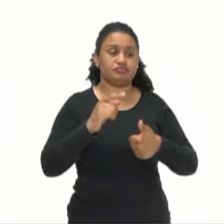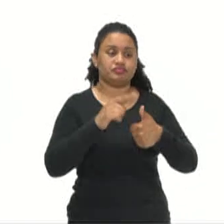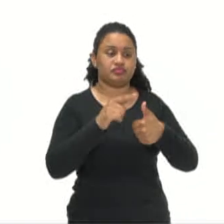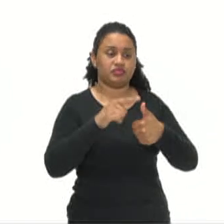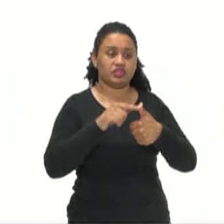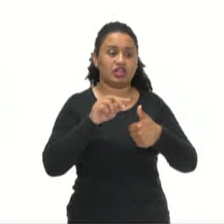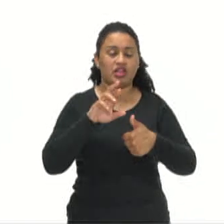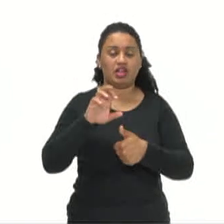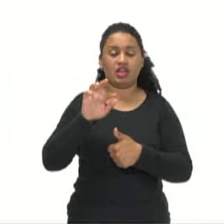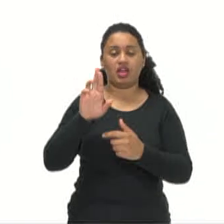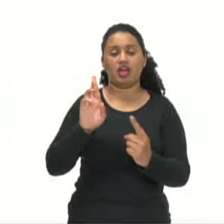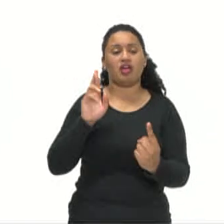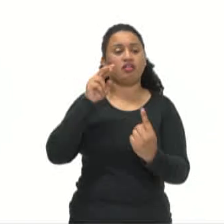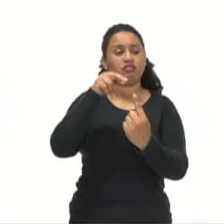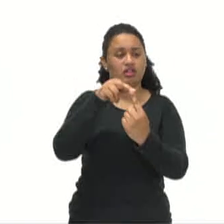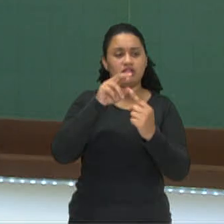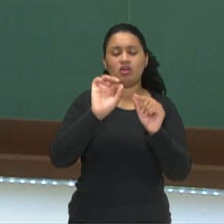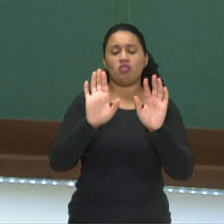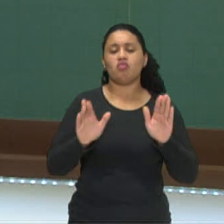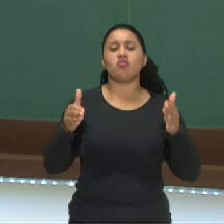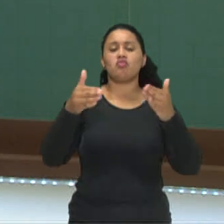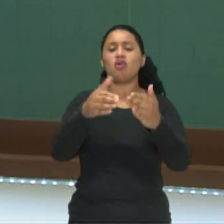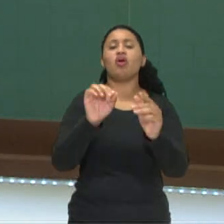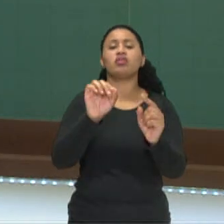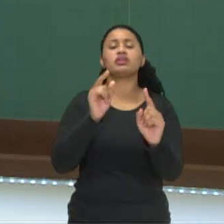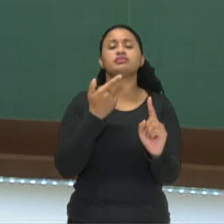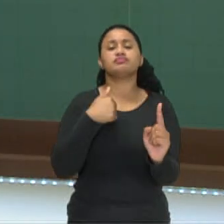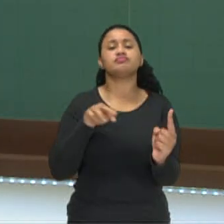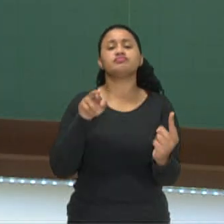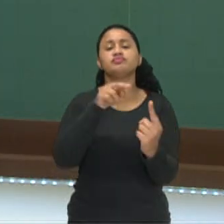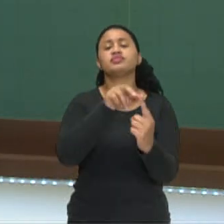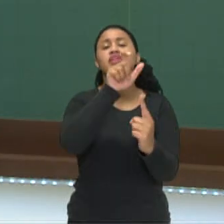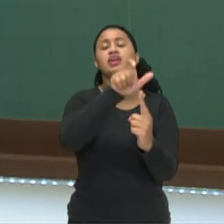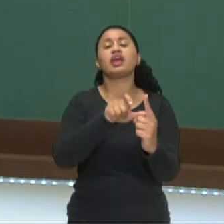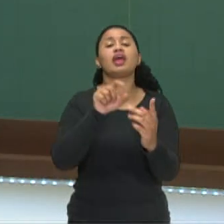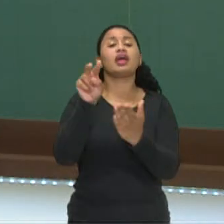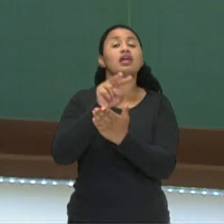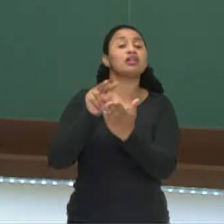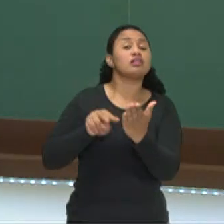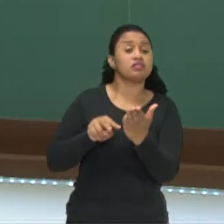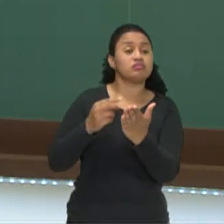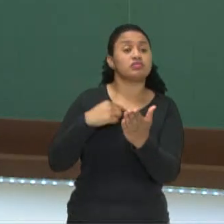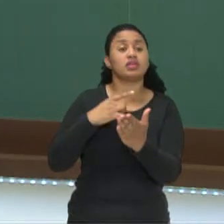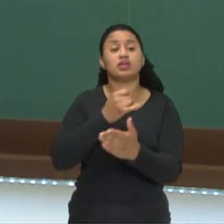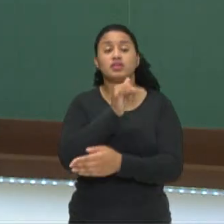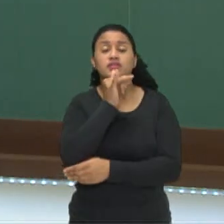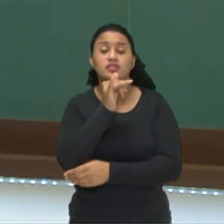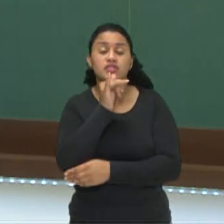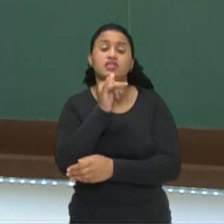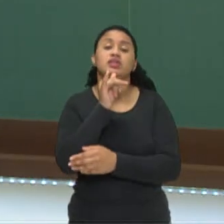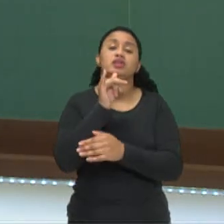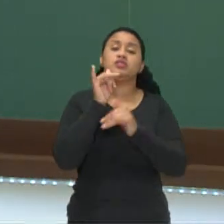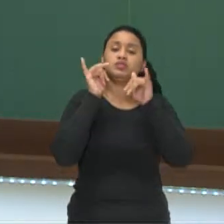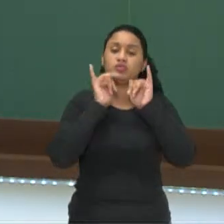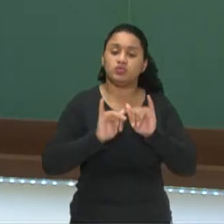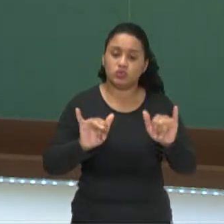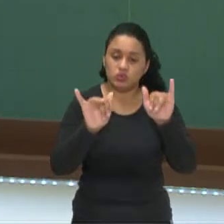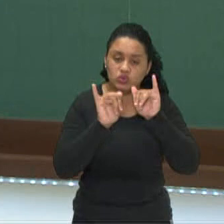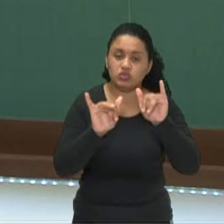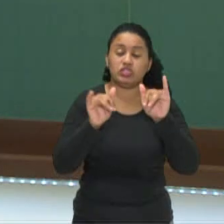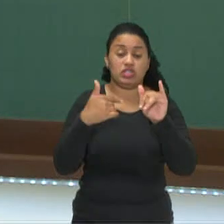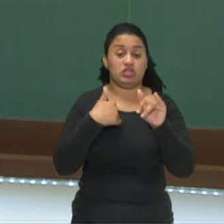referencial, foco no referente. Então, o foco é no leitor. São exemplos ali, notícias, né, que tem o foco